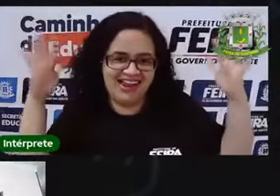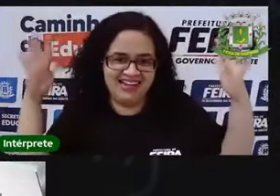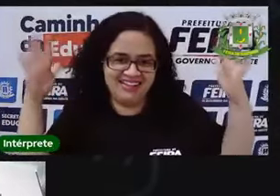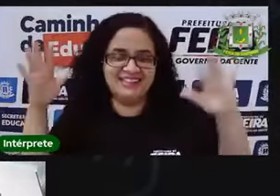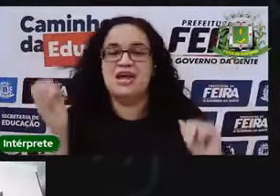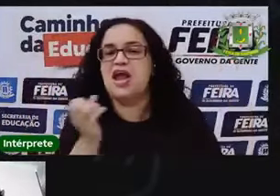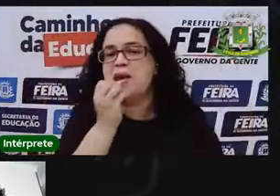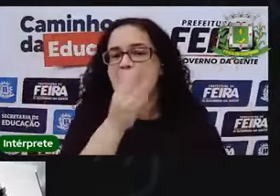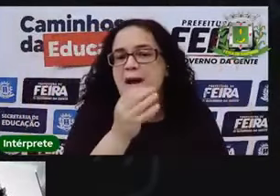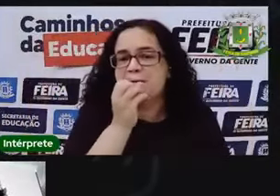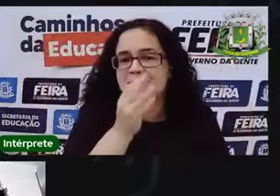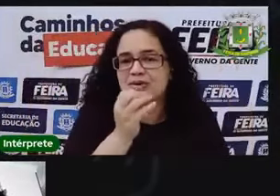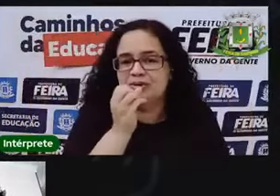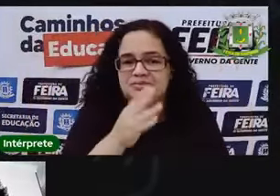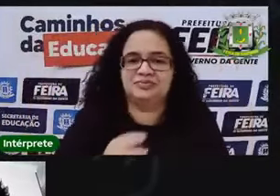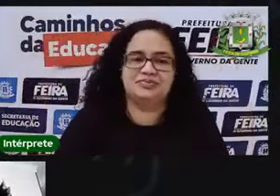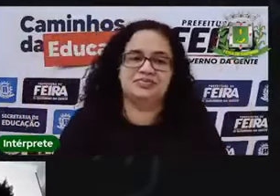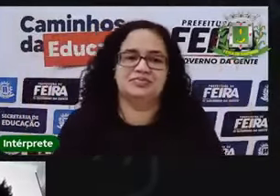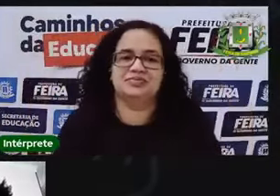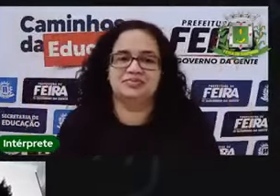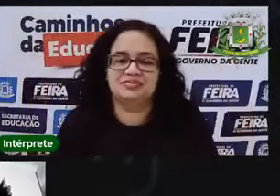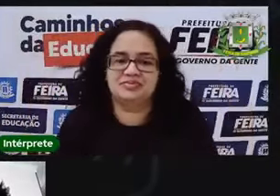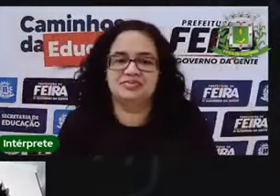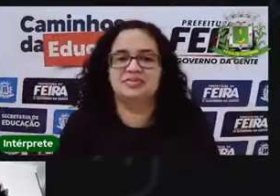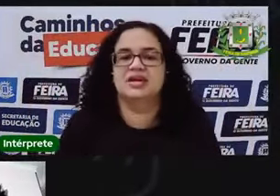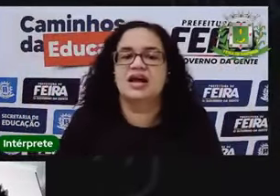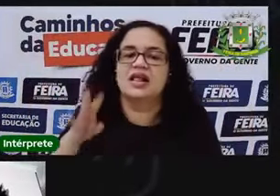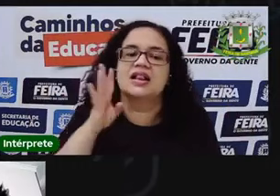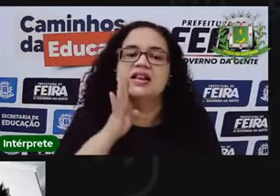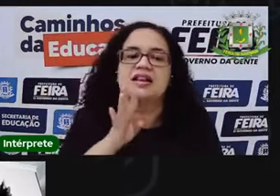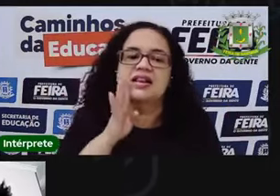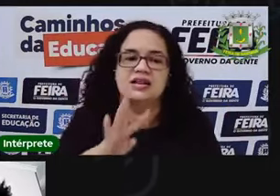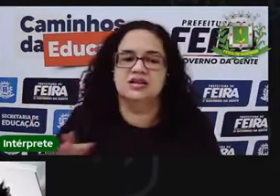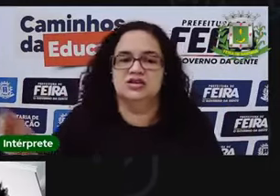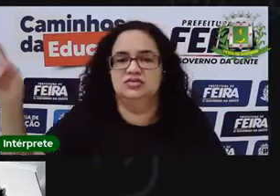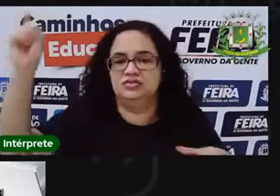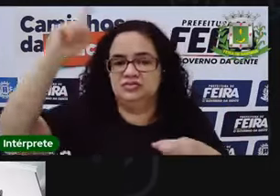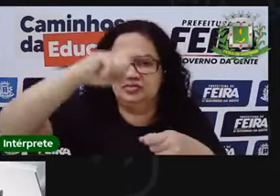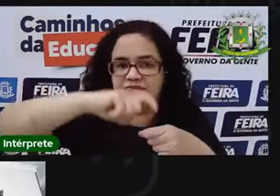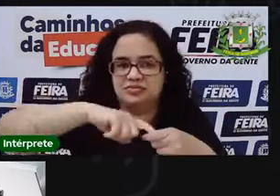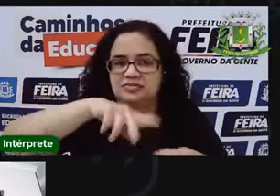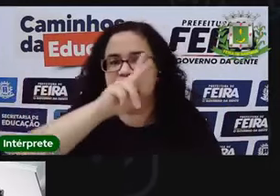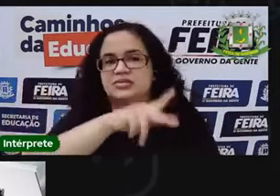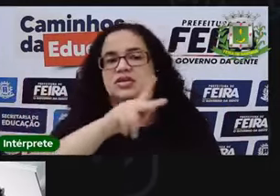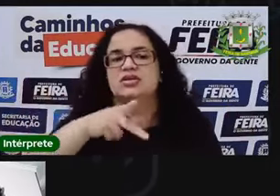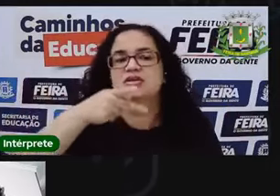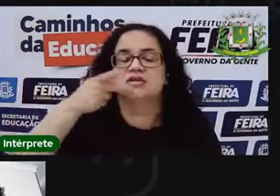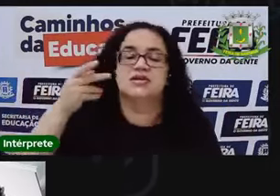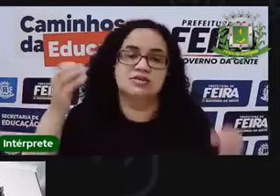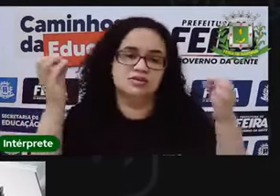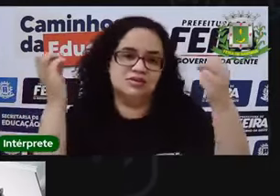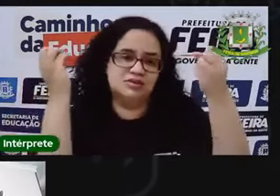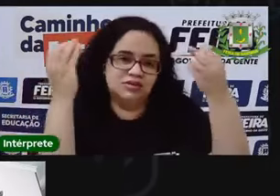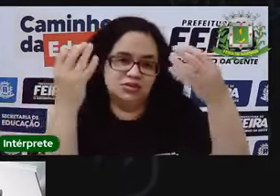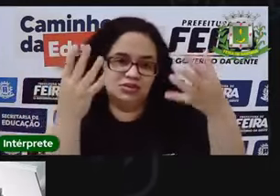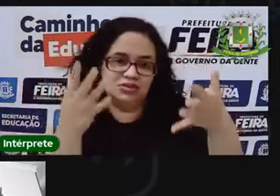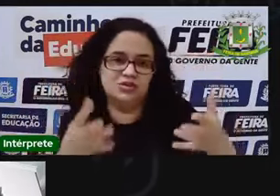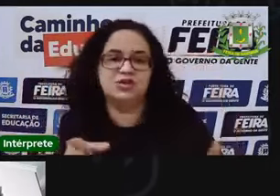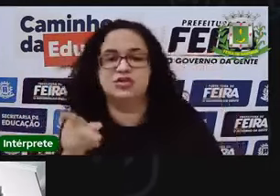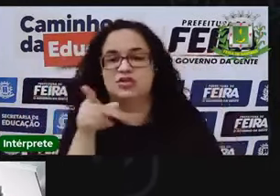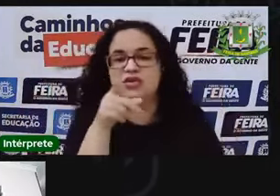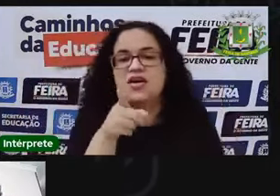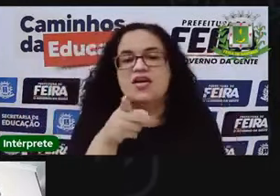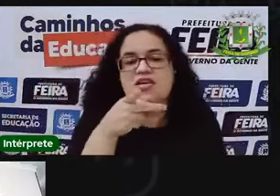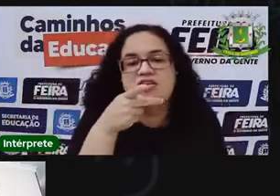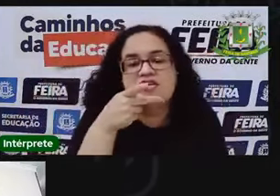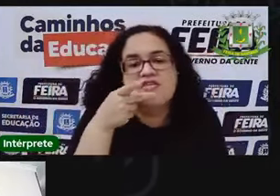Que bom! Muito bem. Ela voltou ao ambiente. Pro, eu estava falando aqui que quando você